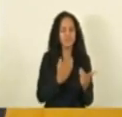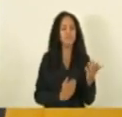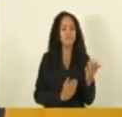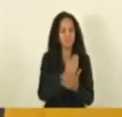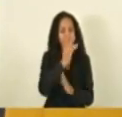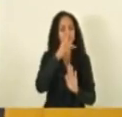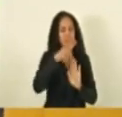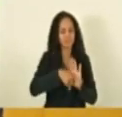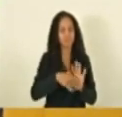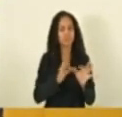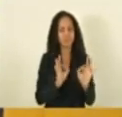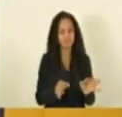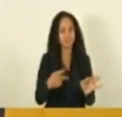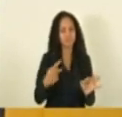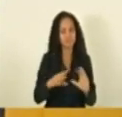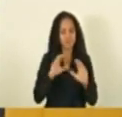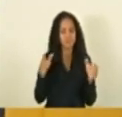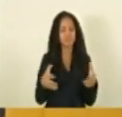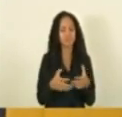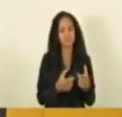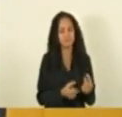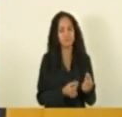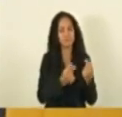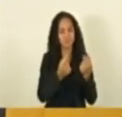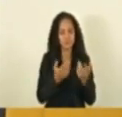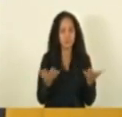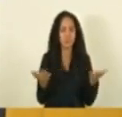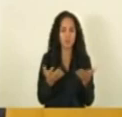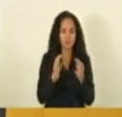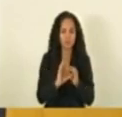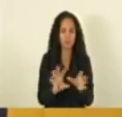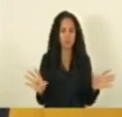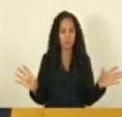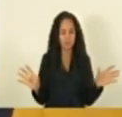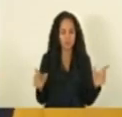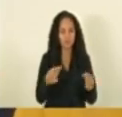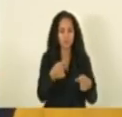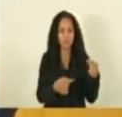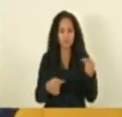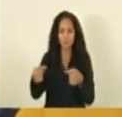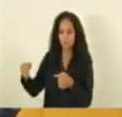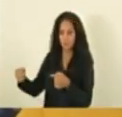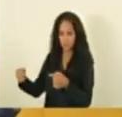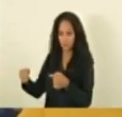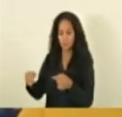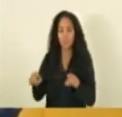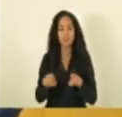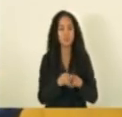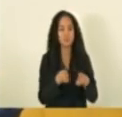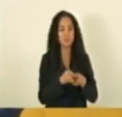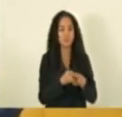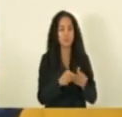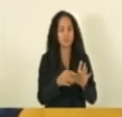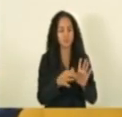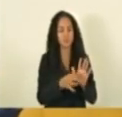aprovação do projeto aqui na Comissão de Finanças. Eu coloco em discussão o relatório e tenho a emenda